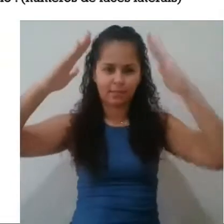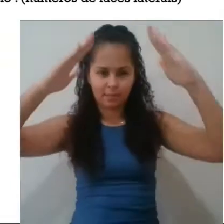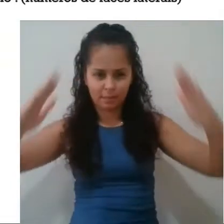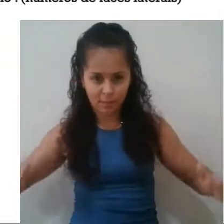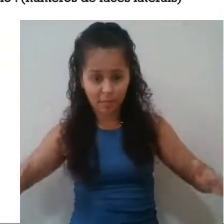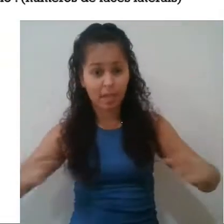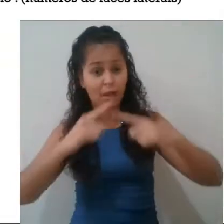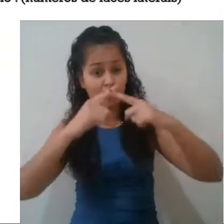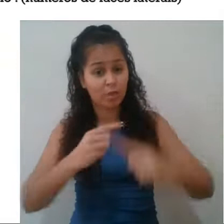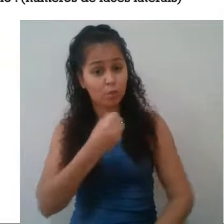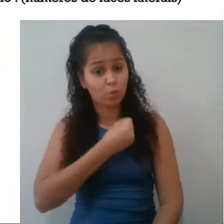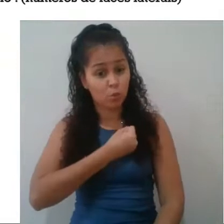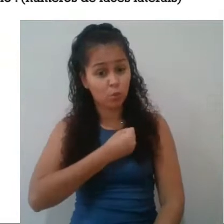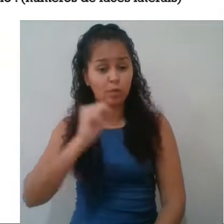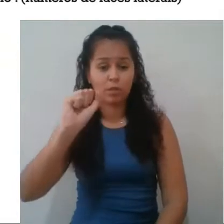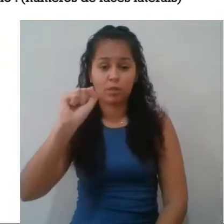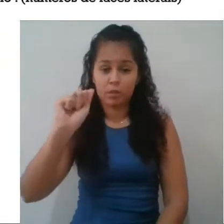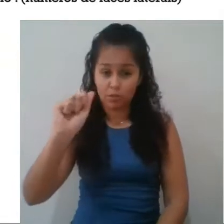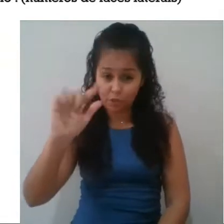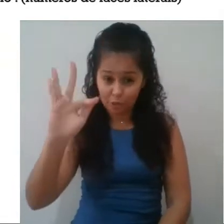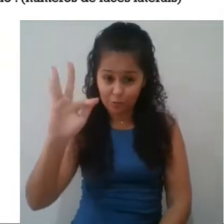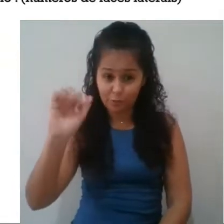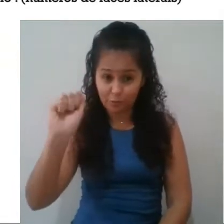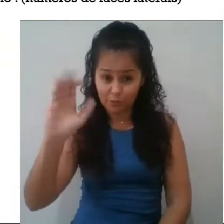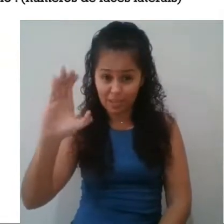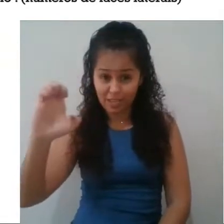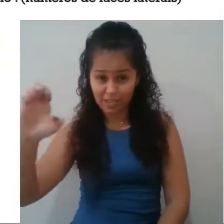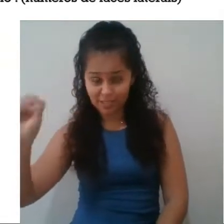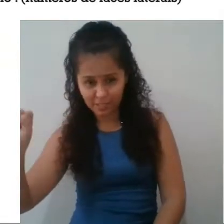de faces. Como a gente já viu, as faces laterais